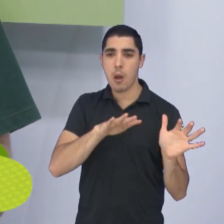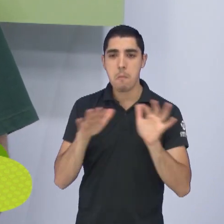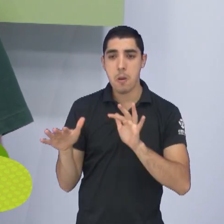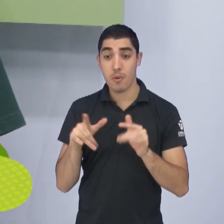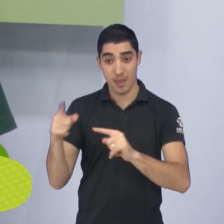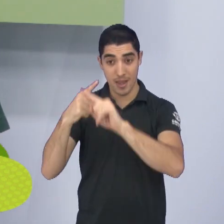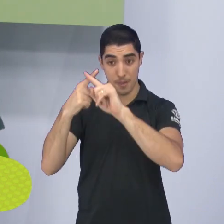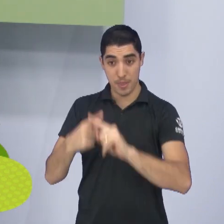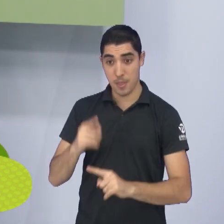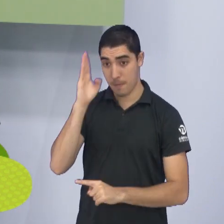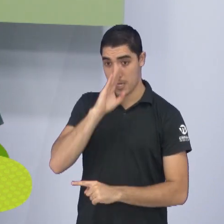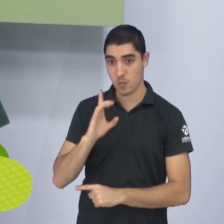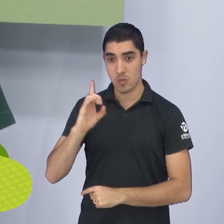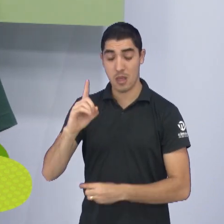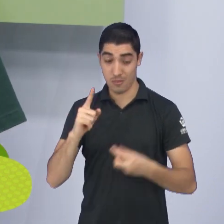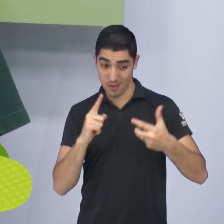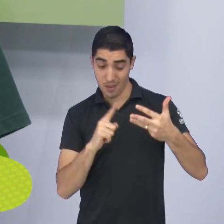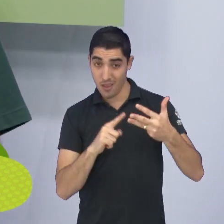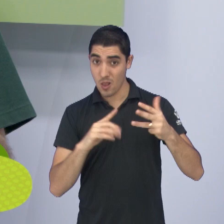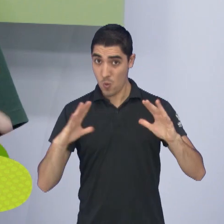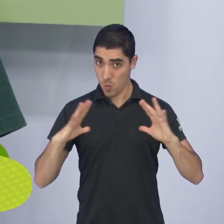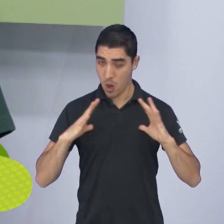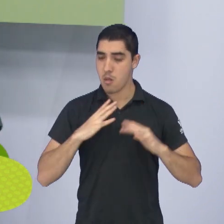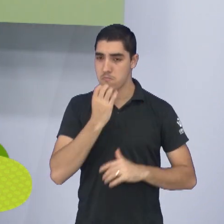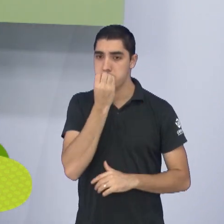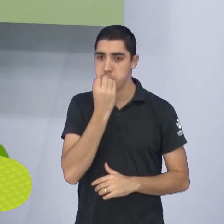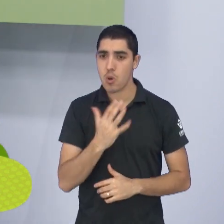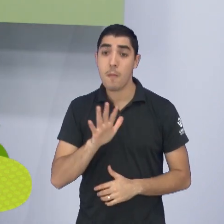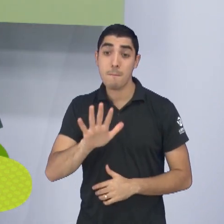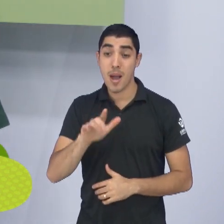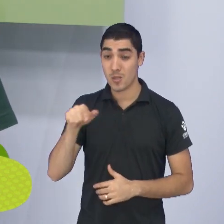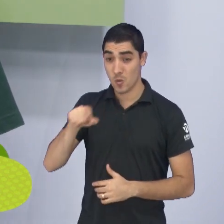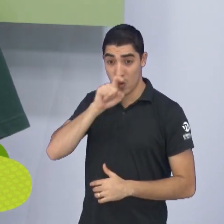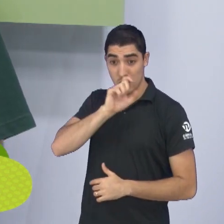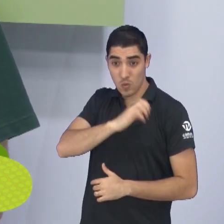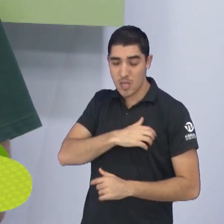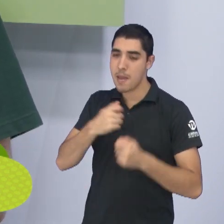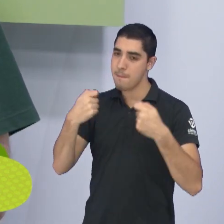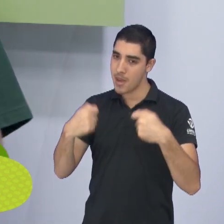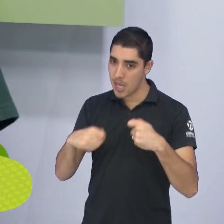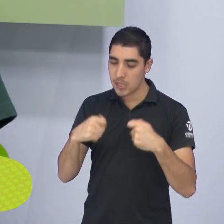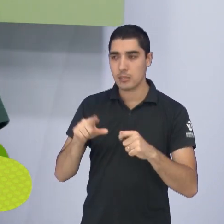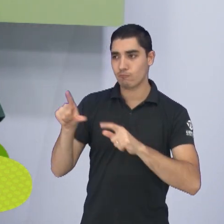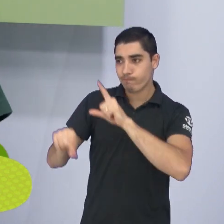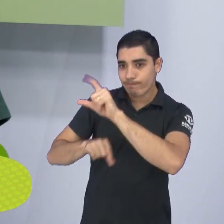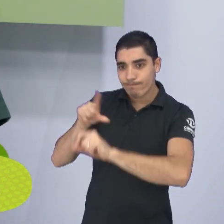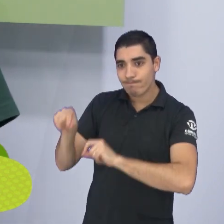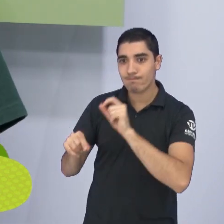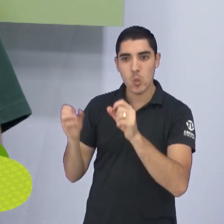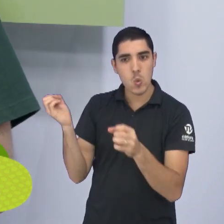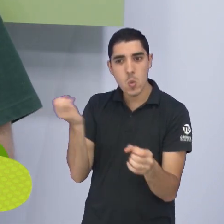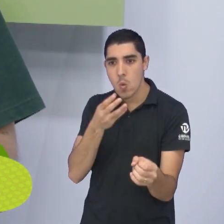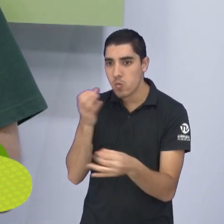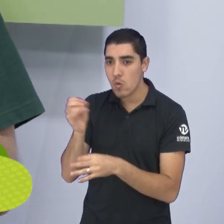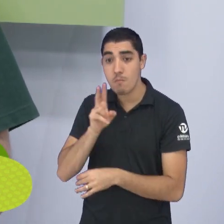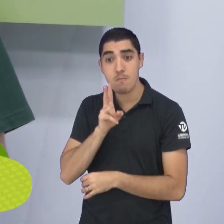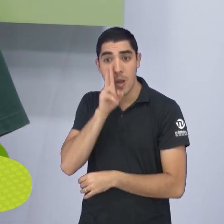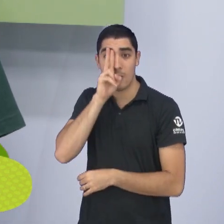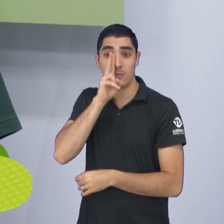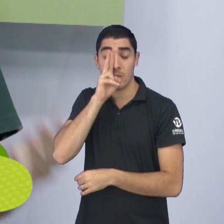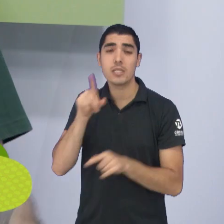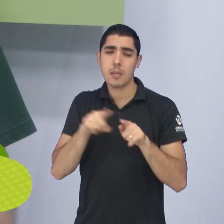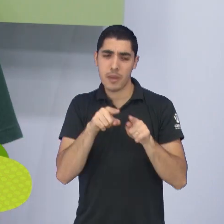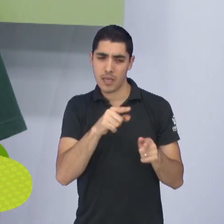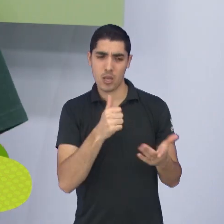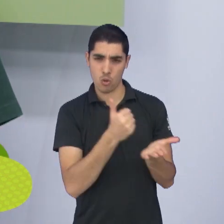Brasileiro da Série D, que é muito bom goleiro. Então a gente vai ver como é que... Mas o São José, uma coisa é fato, que precisa se reforçar e precisa ver melhor esses contratos aí,